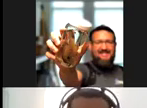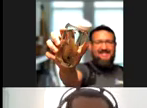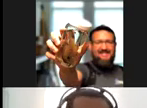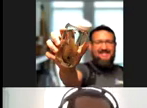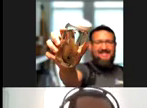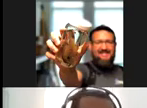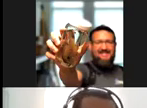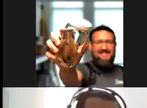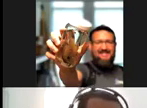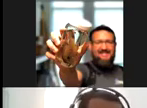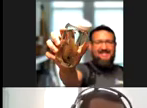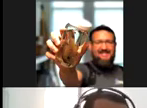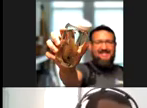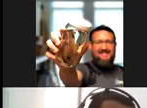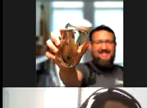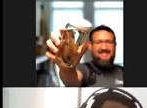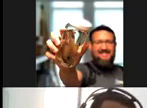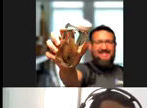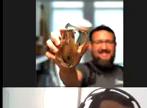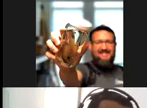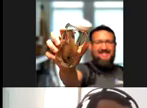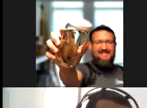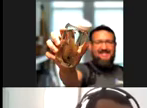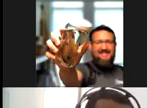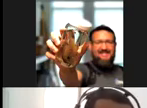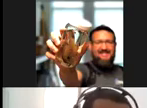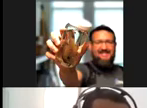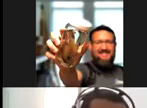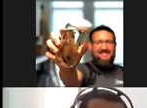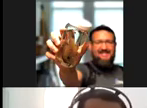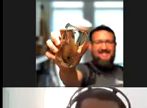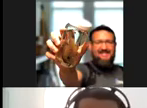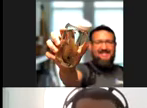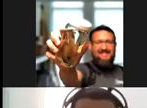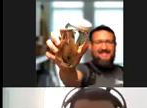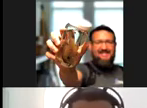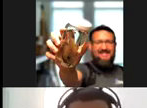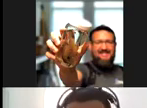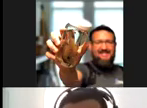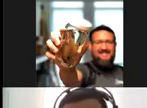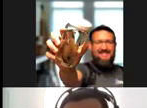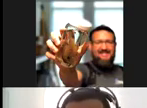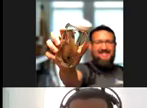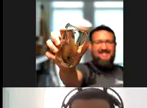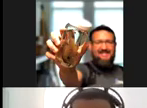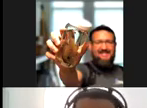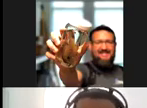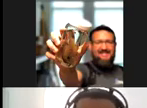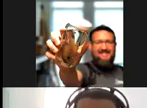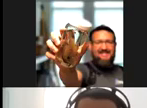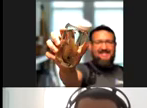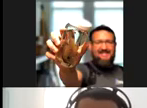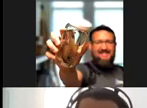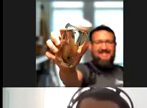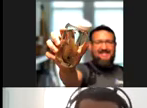muito distante da realidade, né? Então, eles normalmente assumem uma vaca esférica de densidade uniforme, enquanto ignora os efeitos